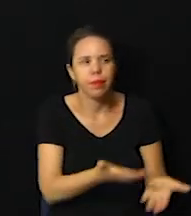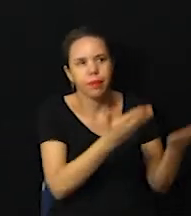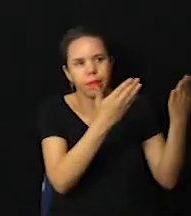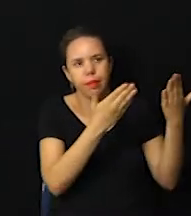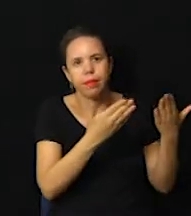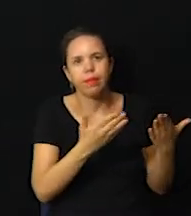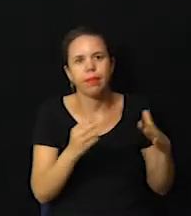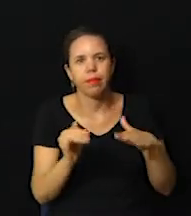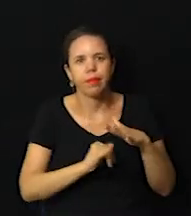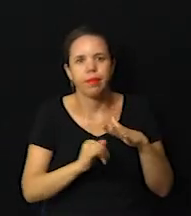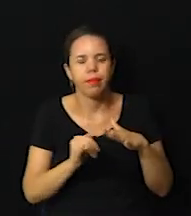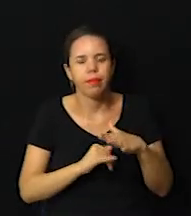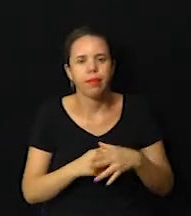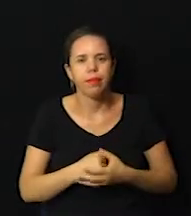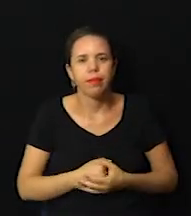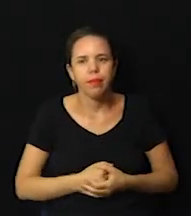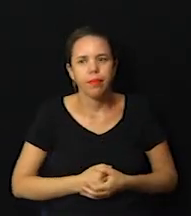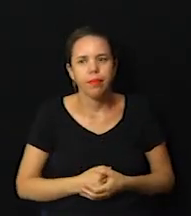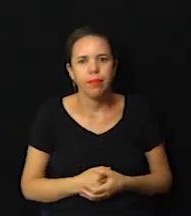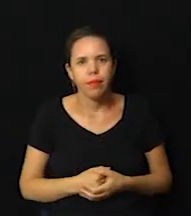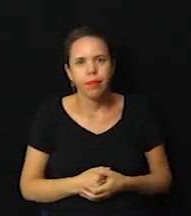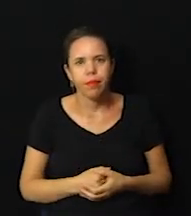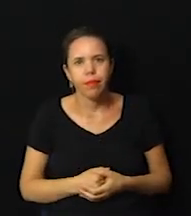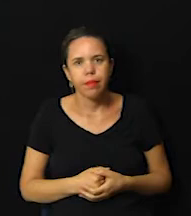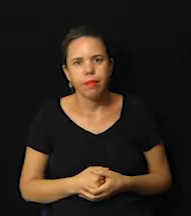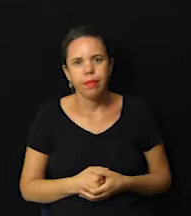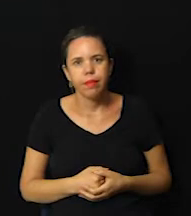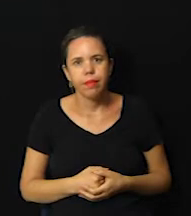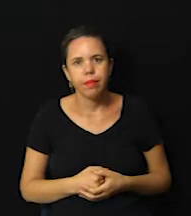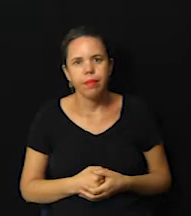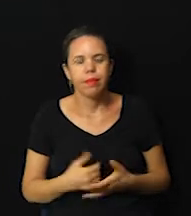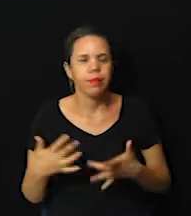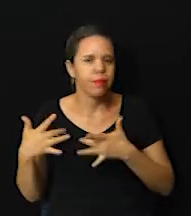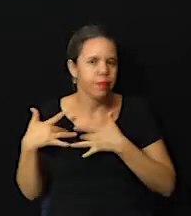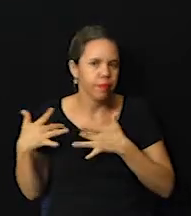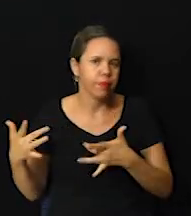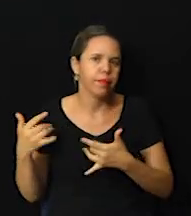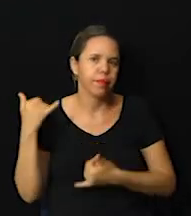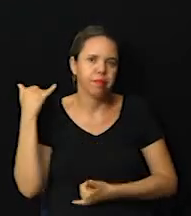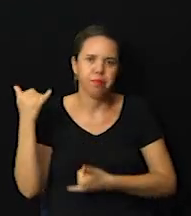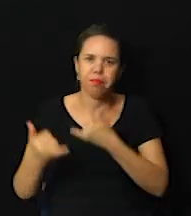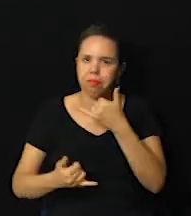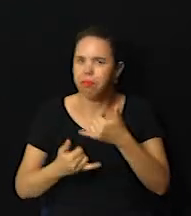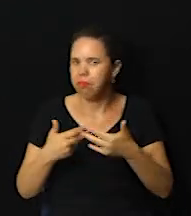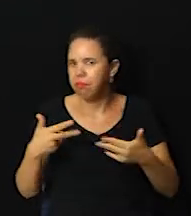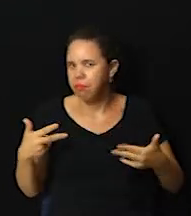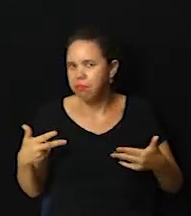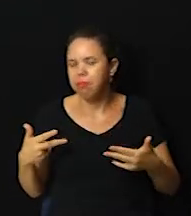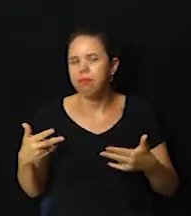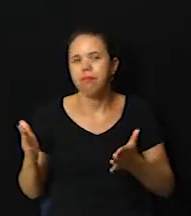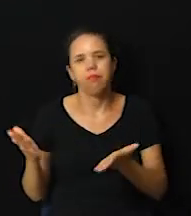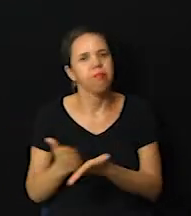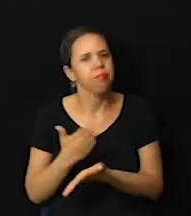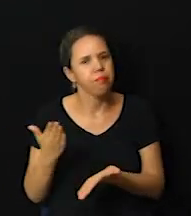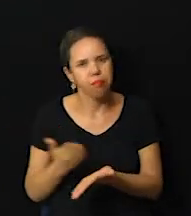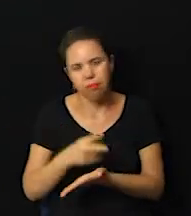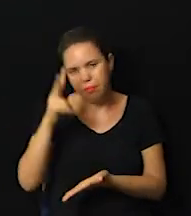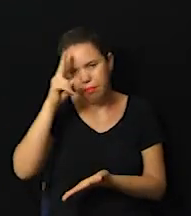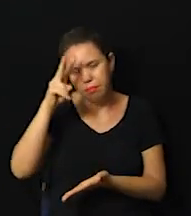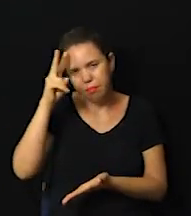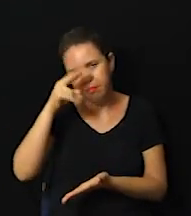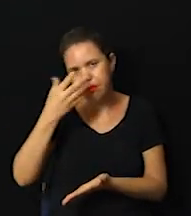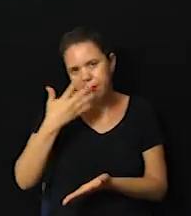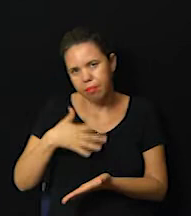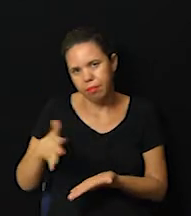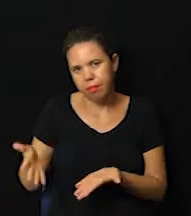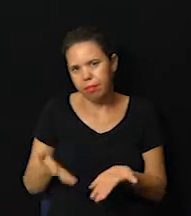enfim. E a gente retira, né? Então, assim, a gente pode, recebe doações também de brinquedos, livros de historinhas